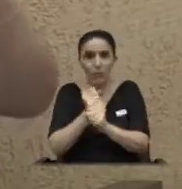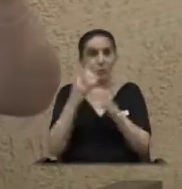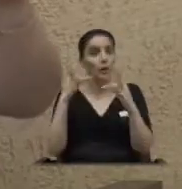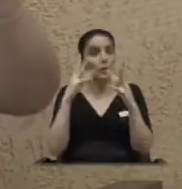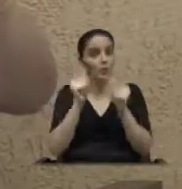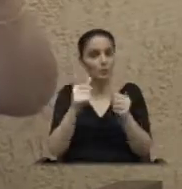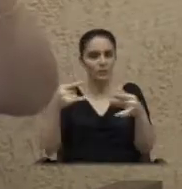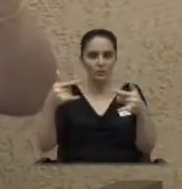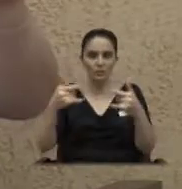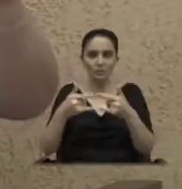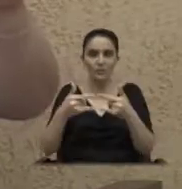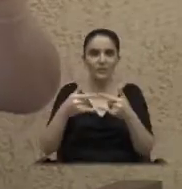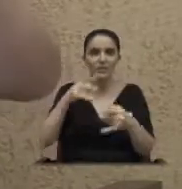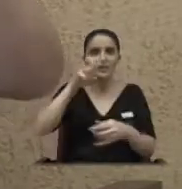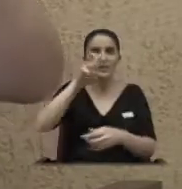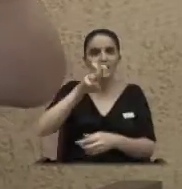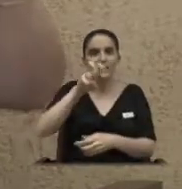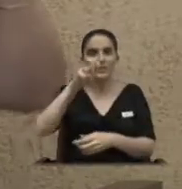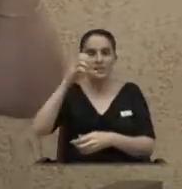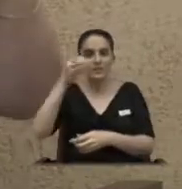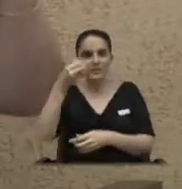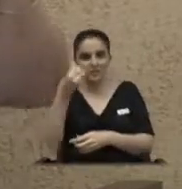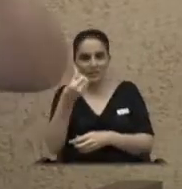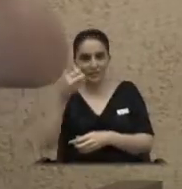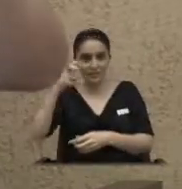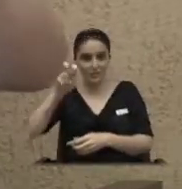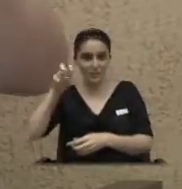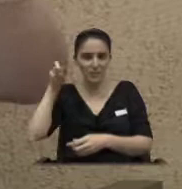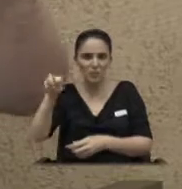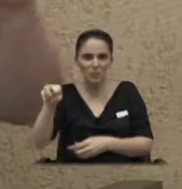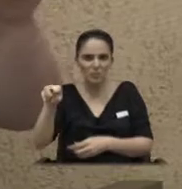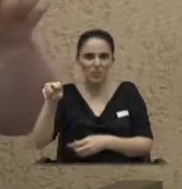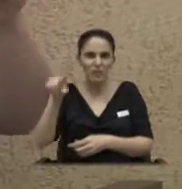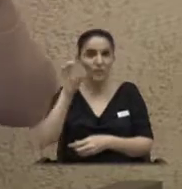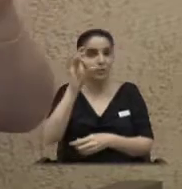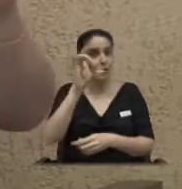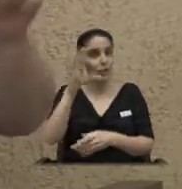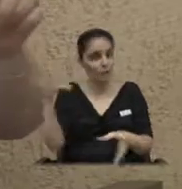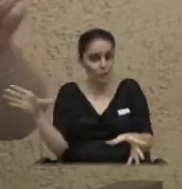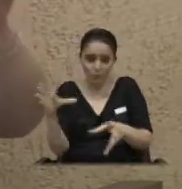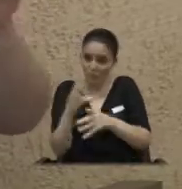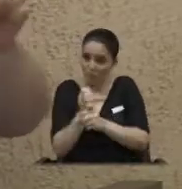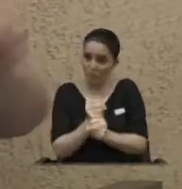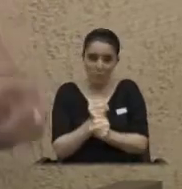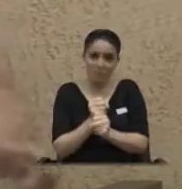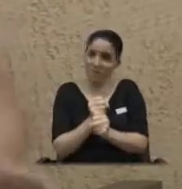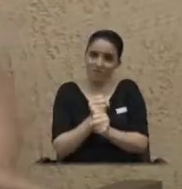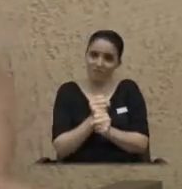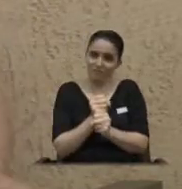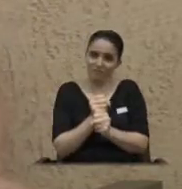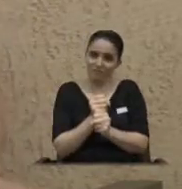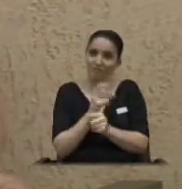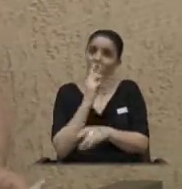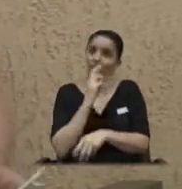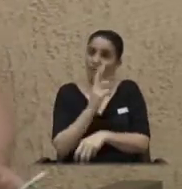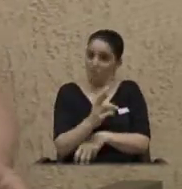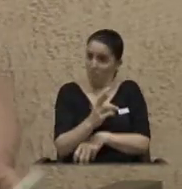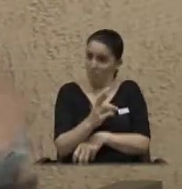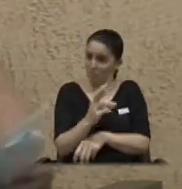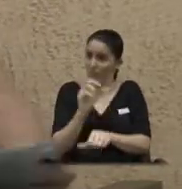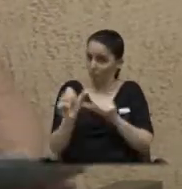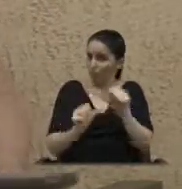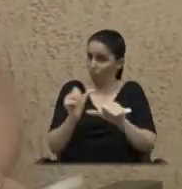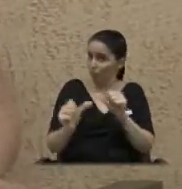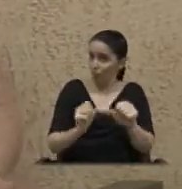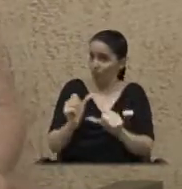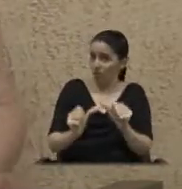dá 565 mil e não 265 mil. É só fazer a conta. Então, eu gostaria que o senhor respondesse se mudou alguma coisa, por favor,